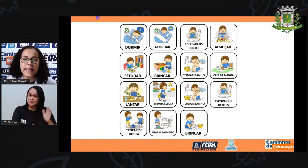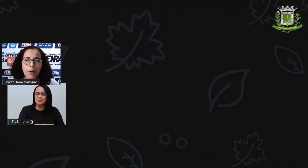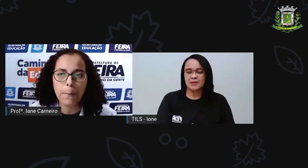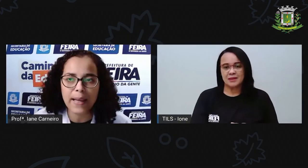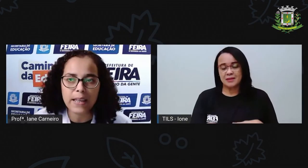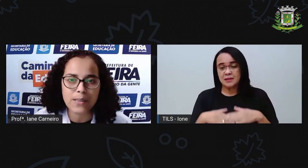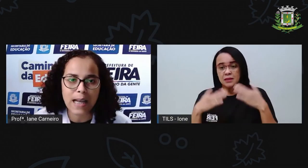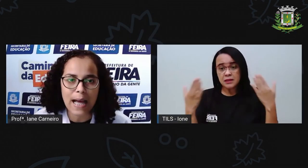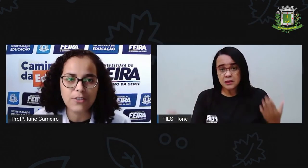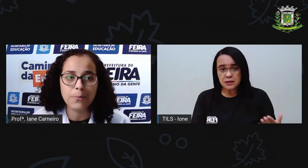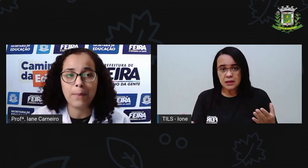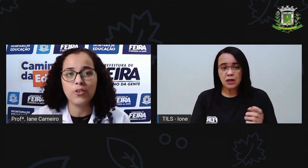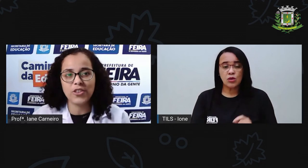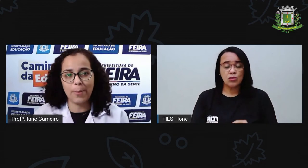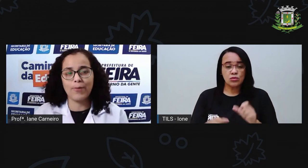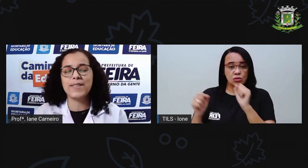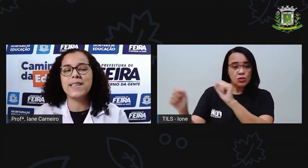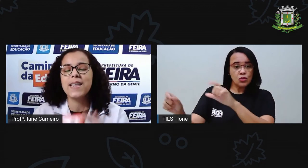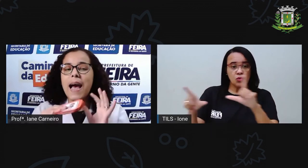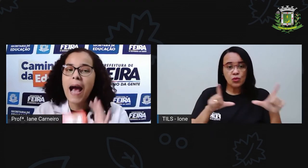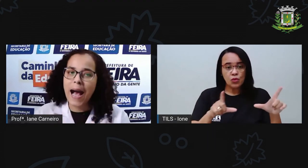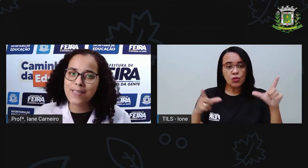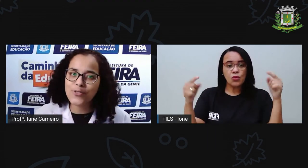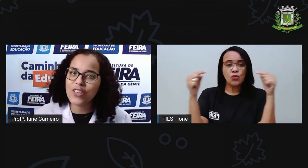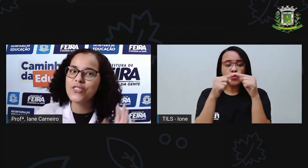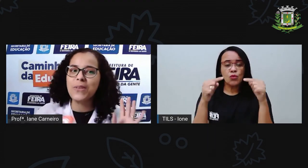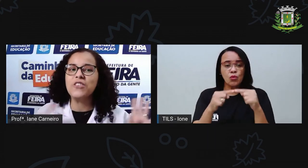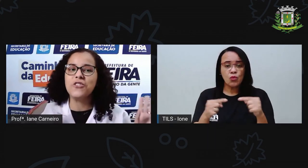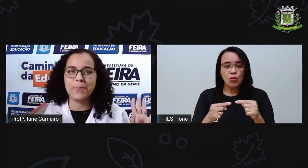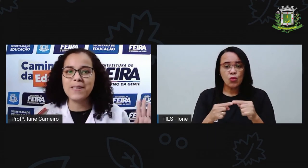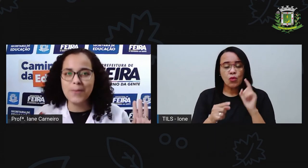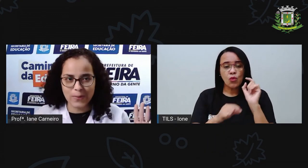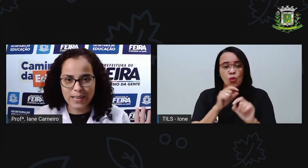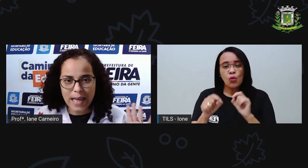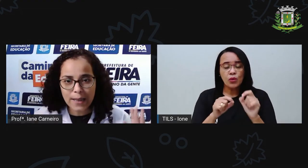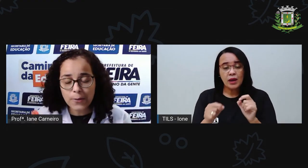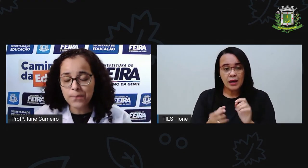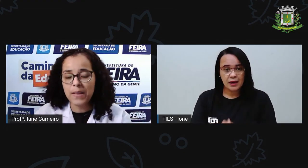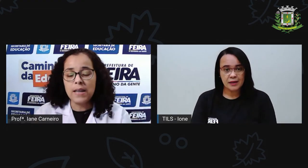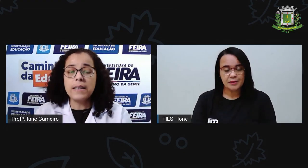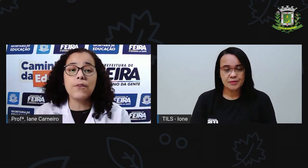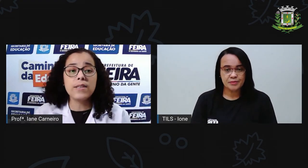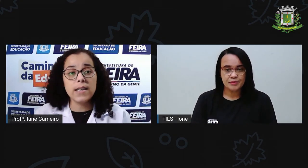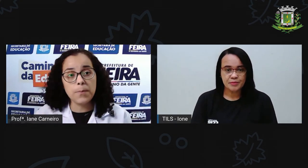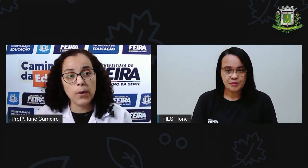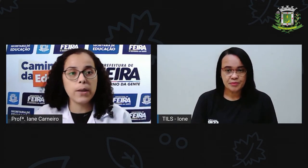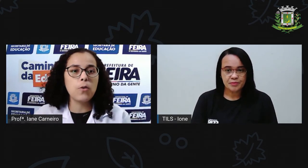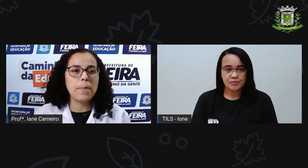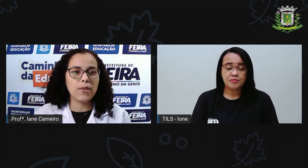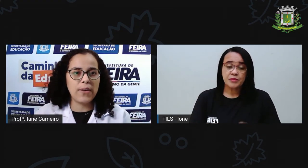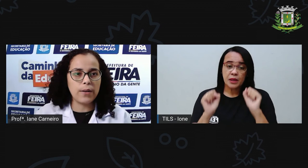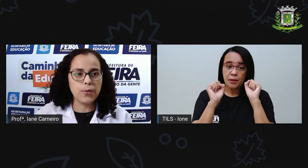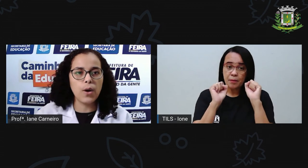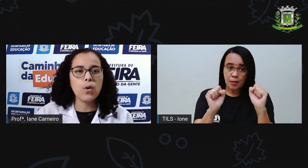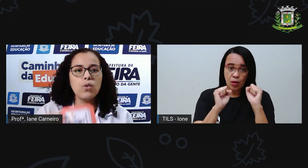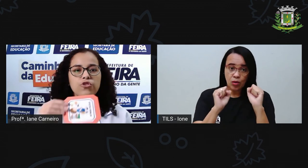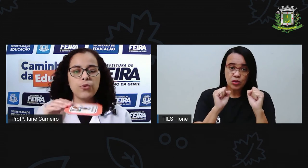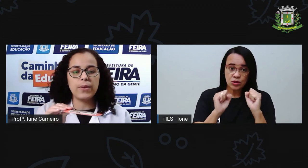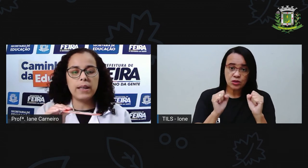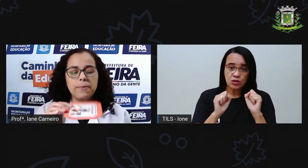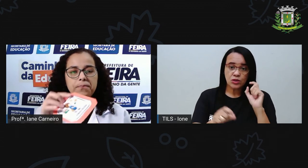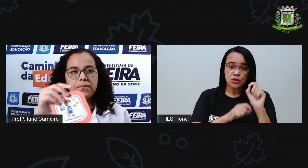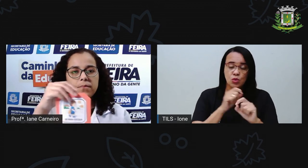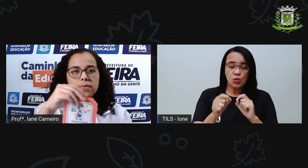A Pró vai interromper aquele slide pra mostrar pra vocês a sugestão que a gente pensou, tá certo? Então, vocês podem, como a Pró falou, ó,